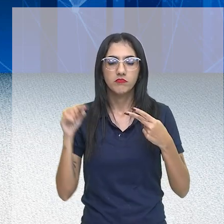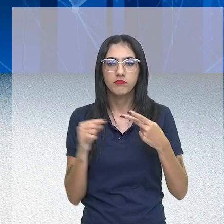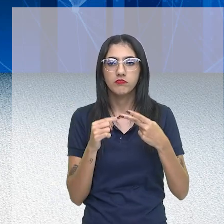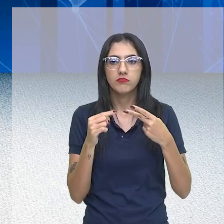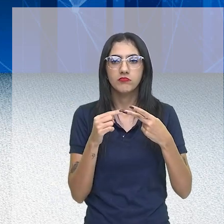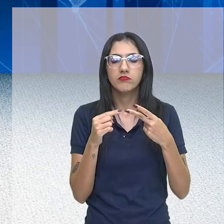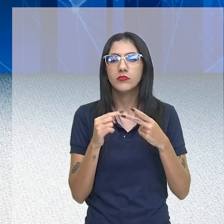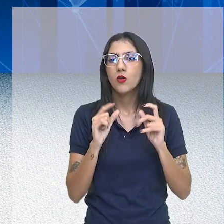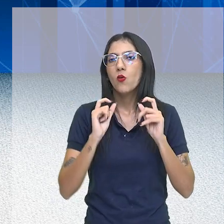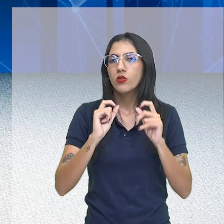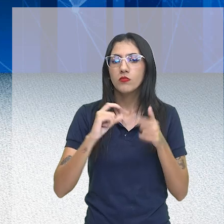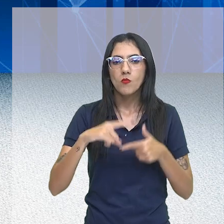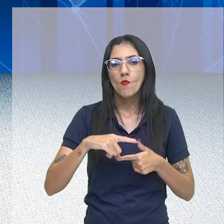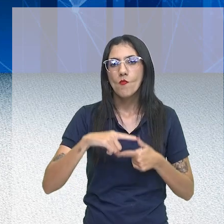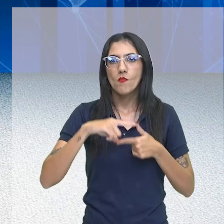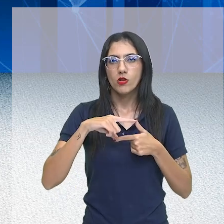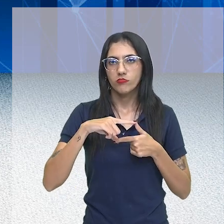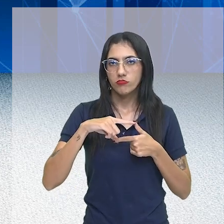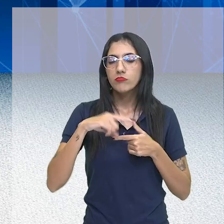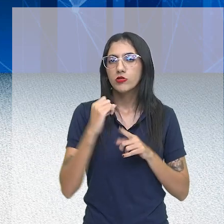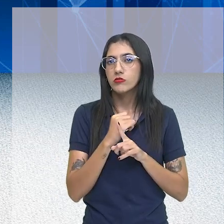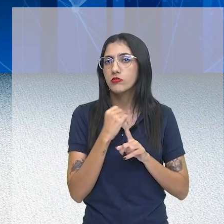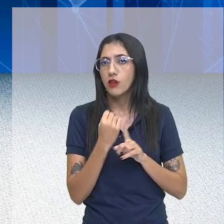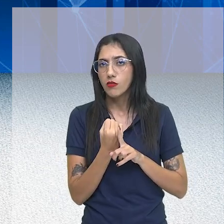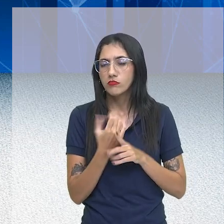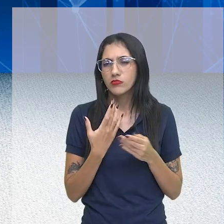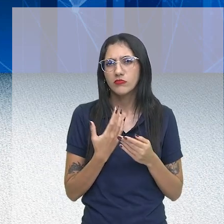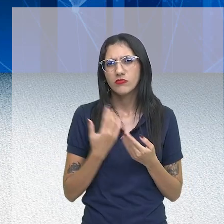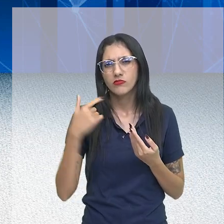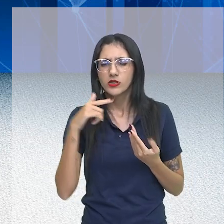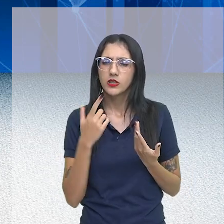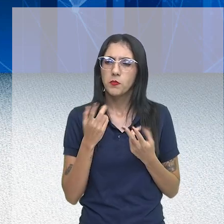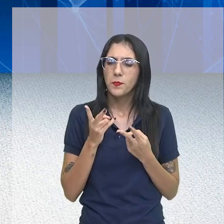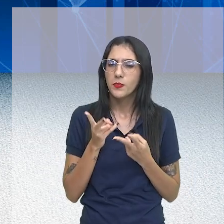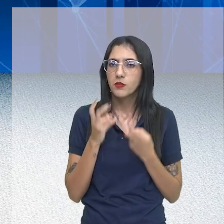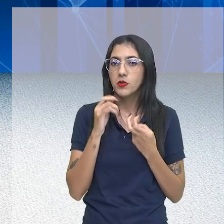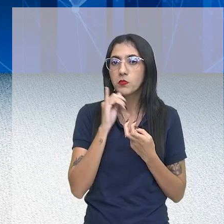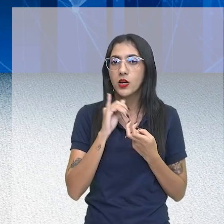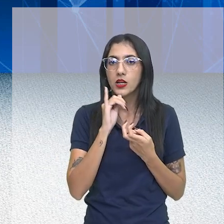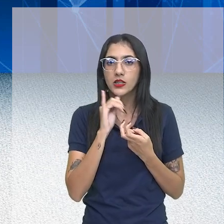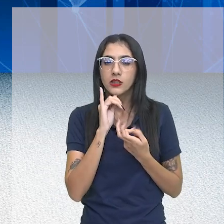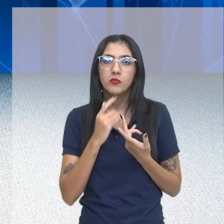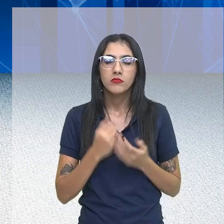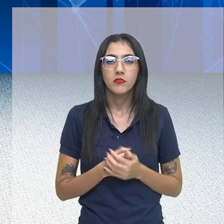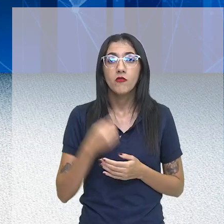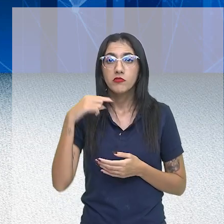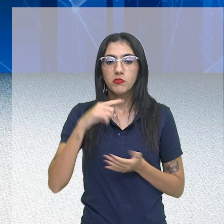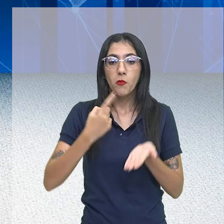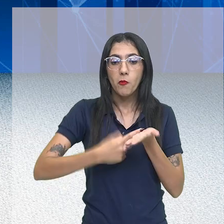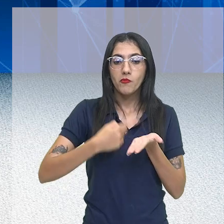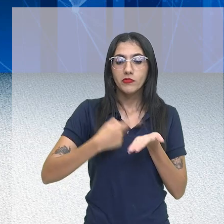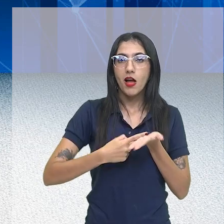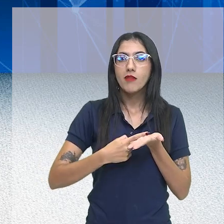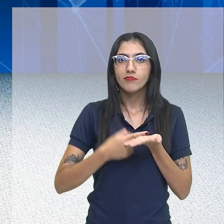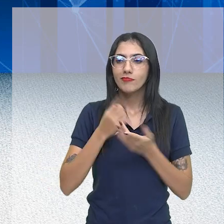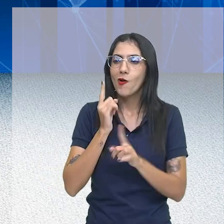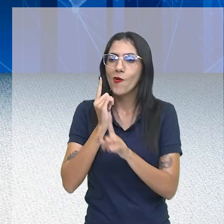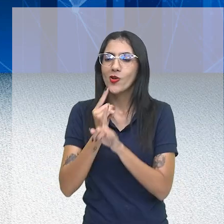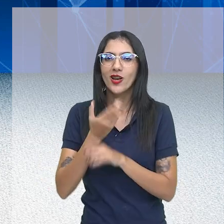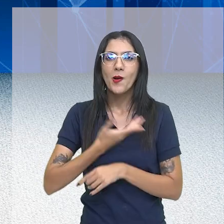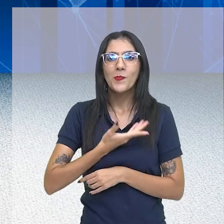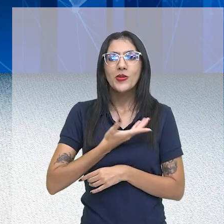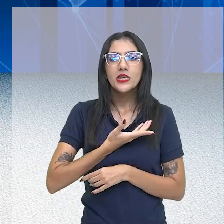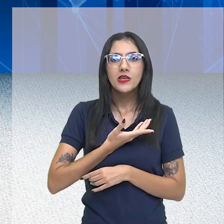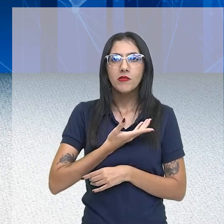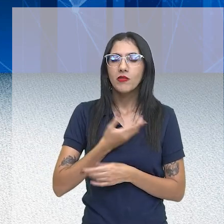o isolamento social. Quantas vezes você já não se deparou aí, quando você foi marcar um encontro com amigos, né? E